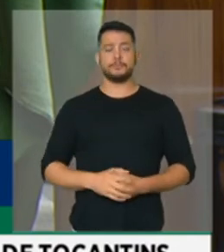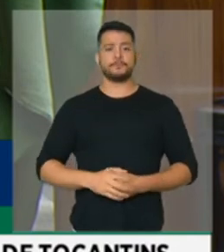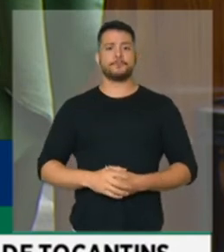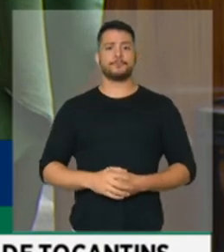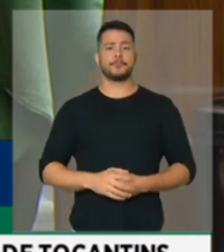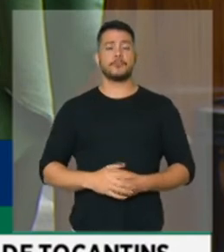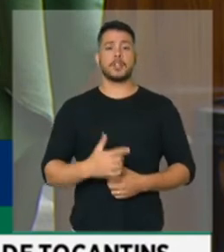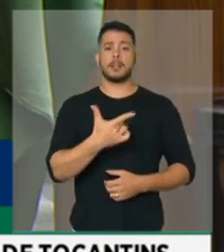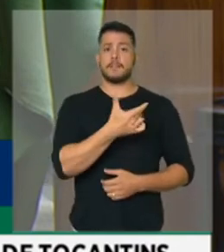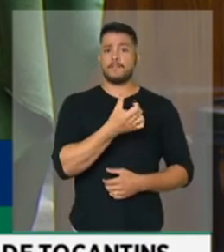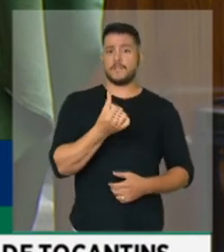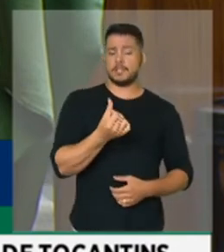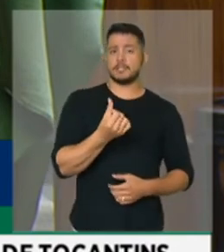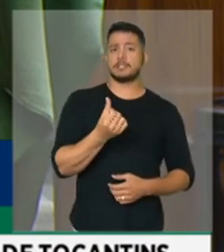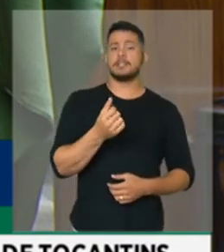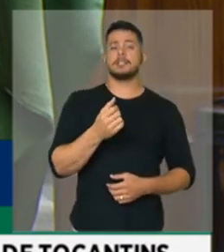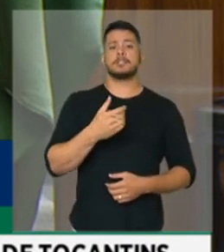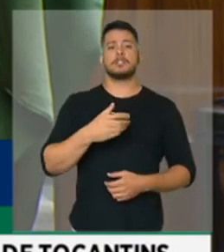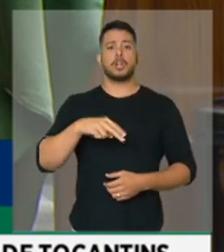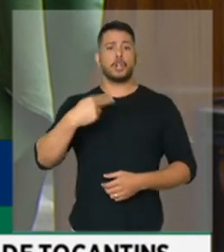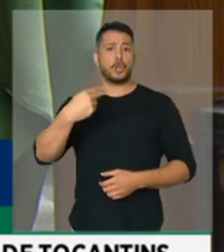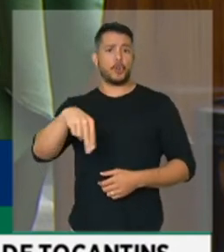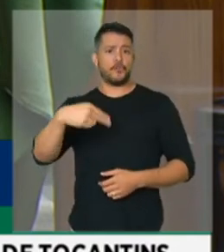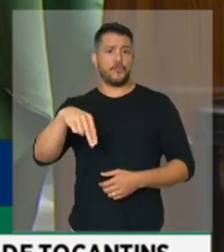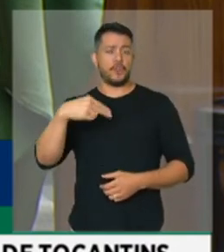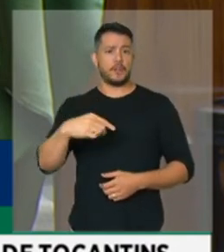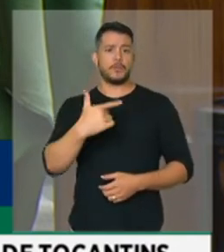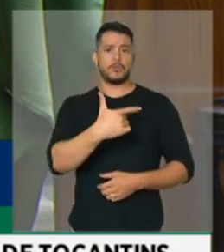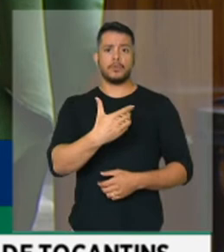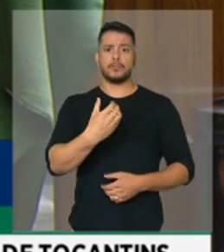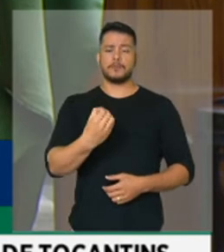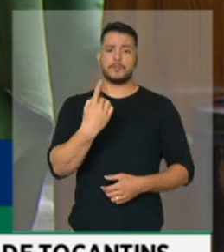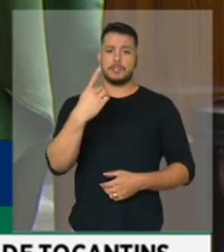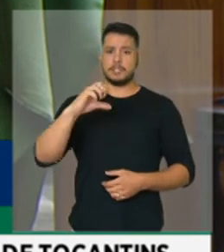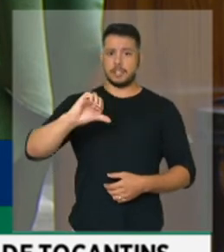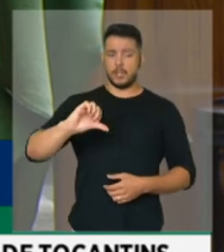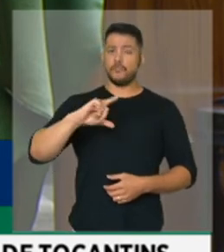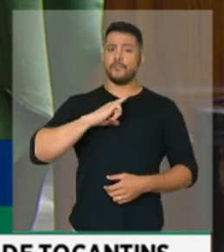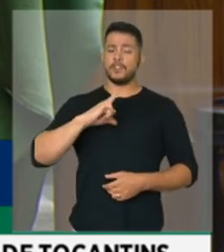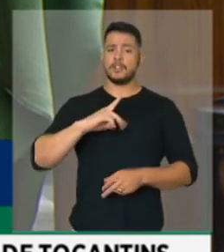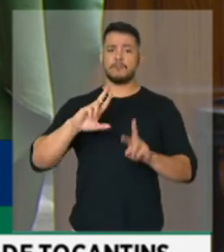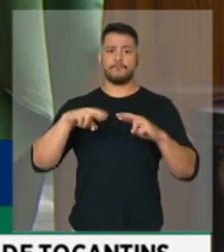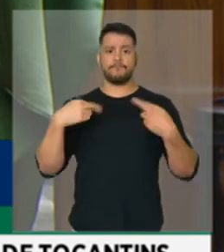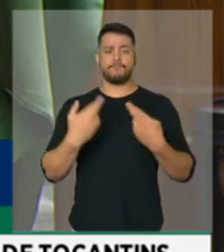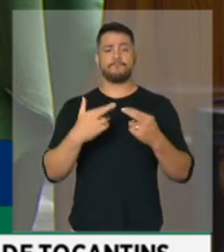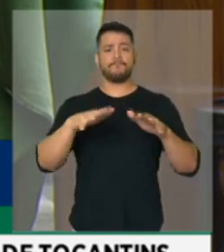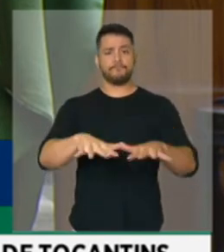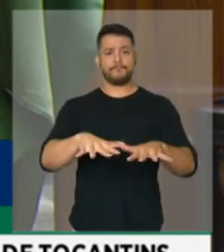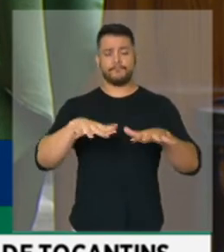de 2019, realizou-se audiência pública com a participação dos seguintes convidados: